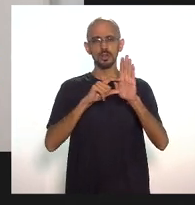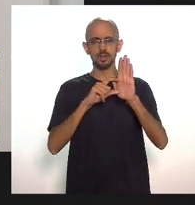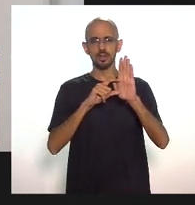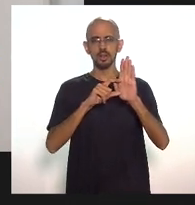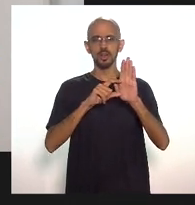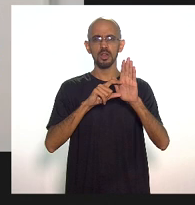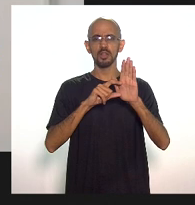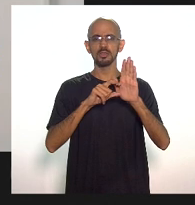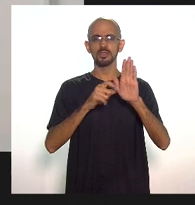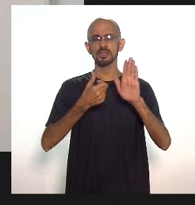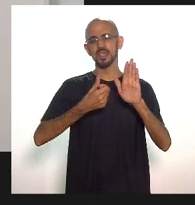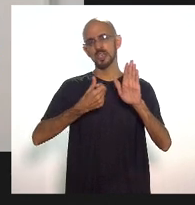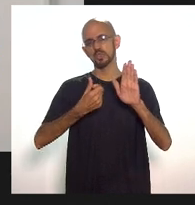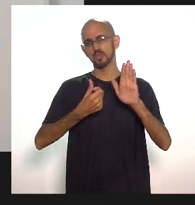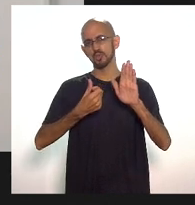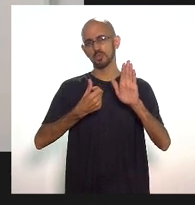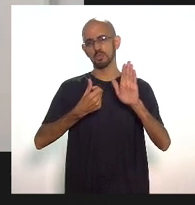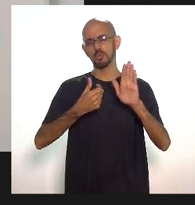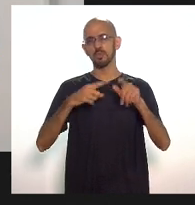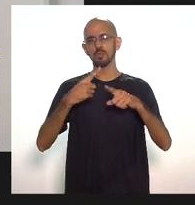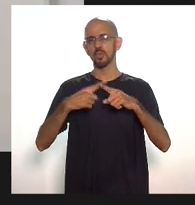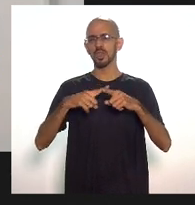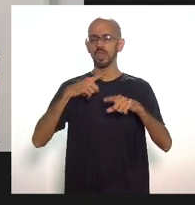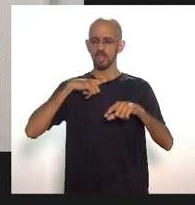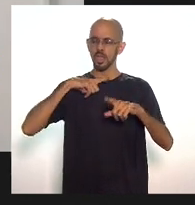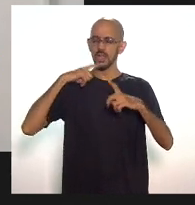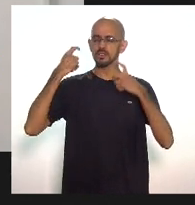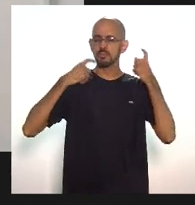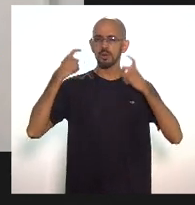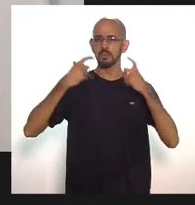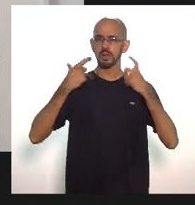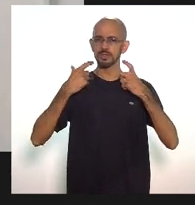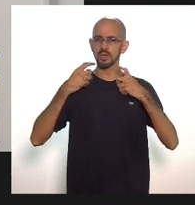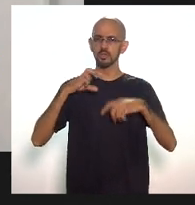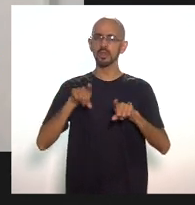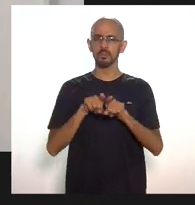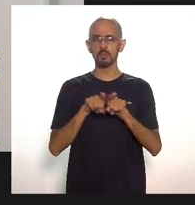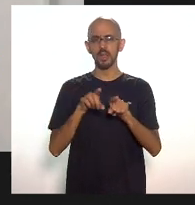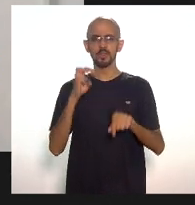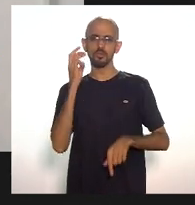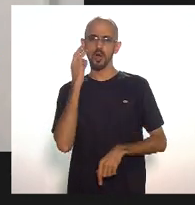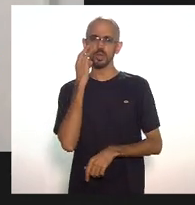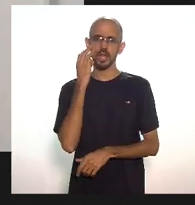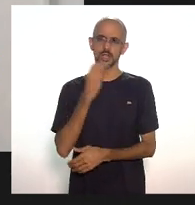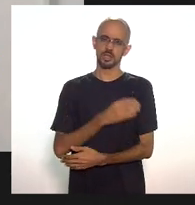traz também um pouco dessa preocupação aí do Valdec?